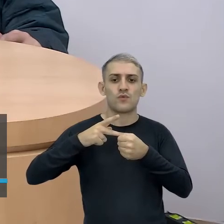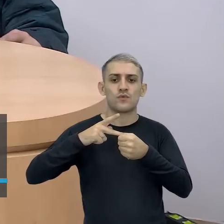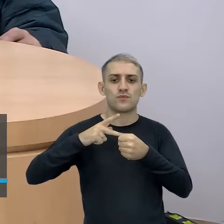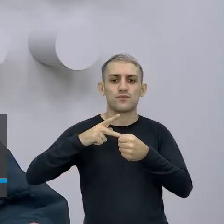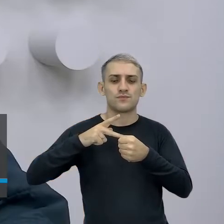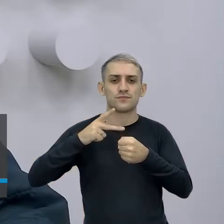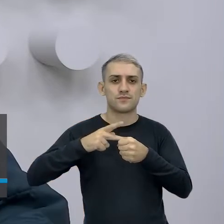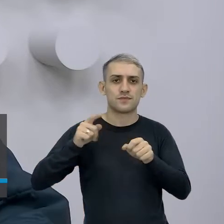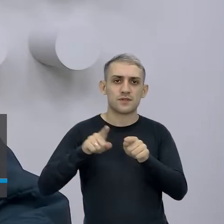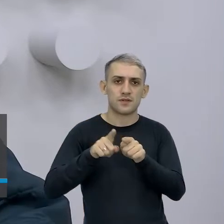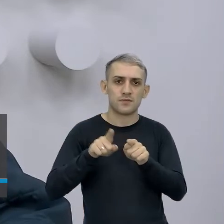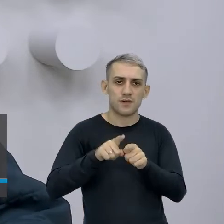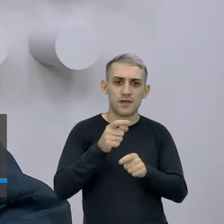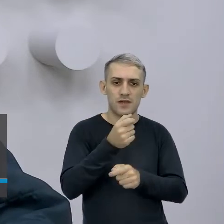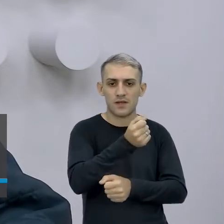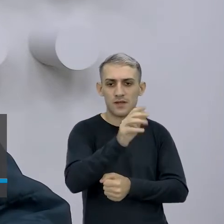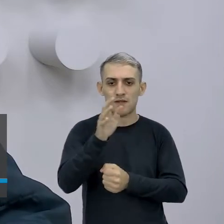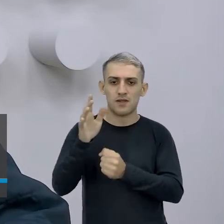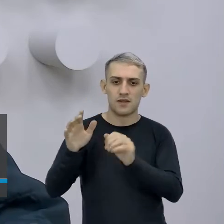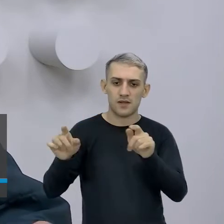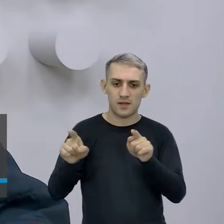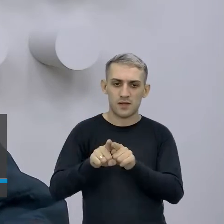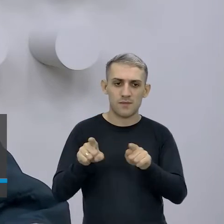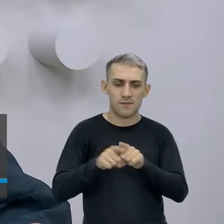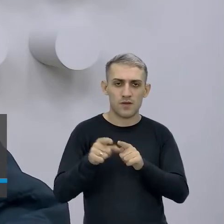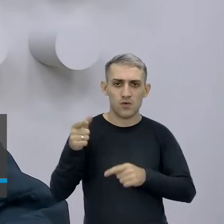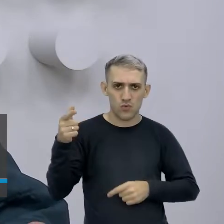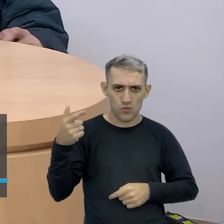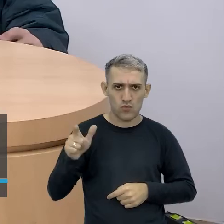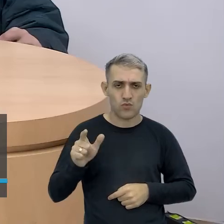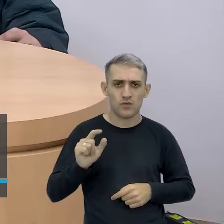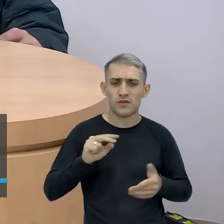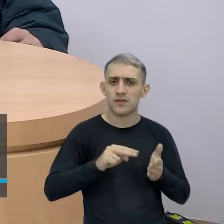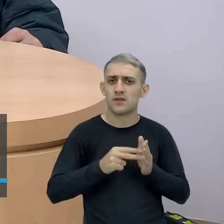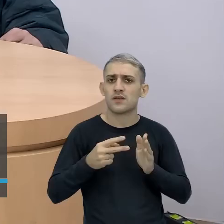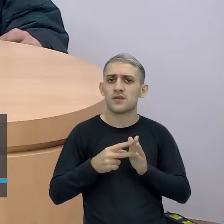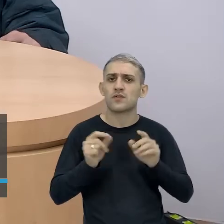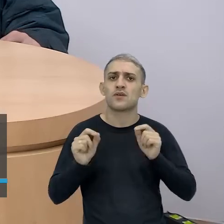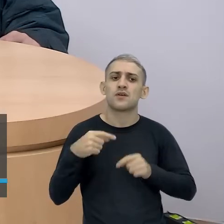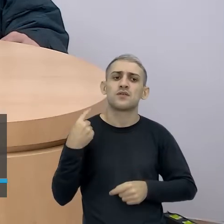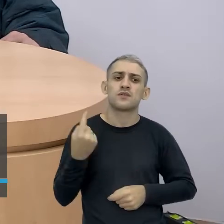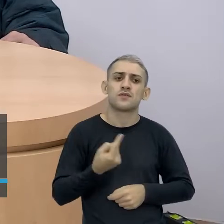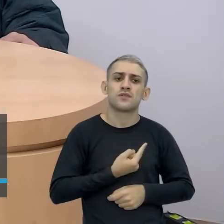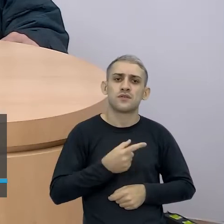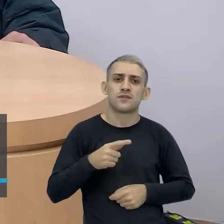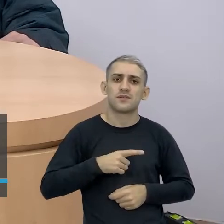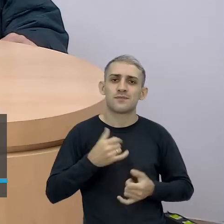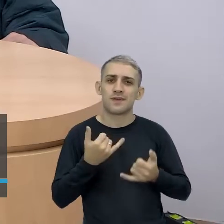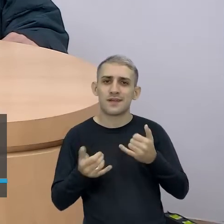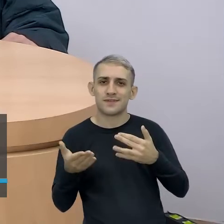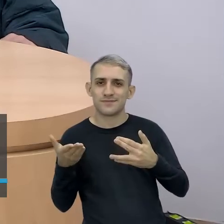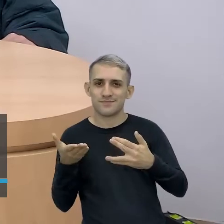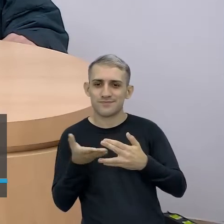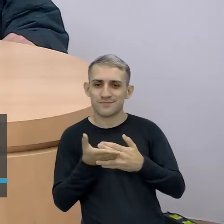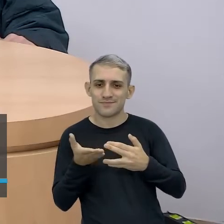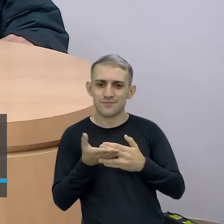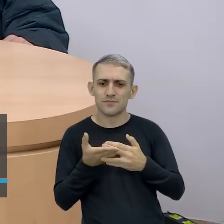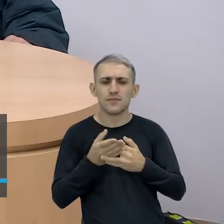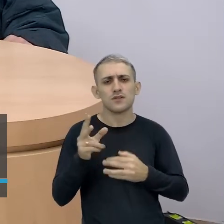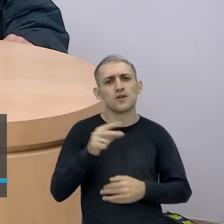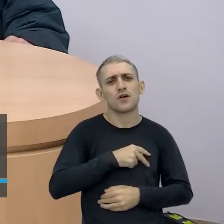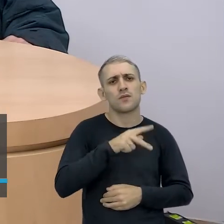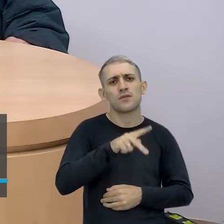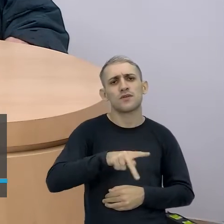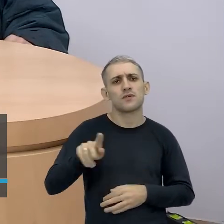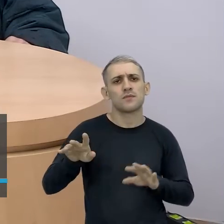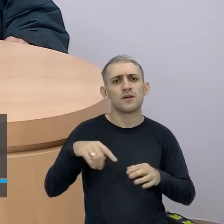A agrícola também. Né? Agrícola, bem lembra. Você está entendendo? Então, quer dizer, a gente tá numa fronteira. Nossa, professor, mas a gente